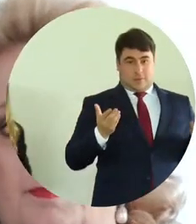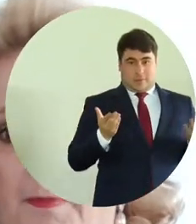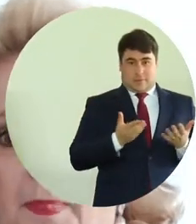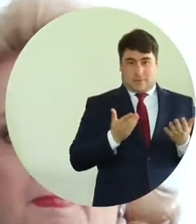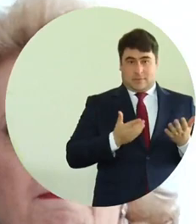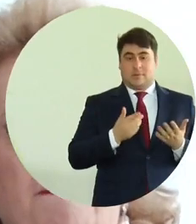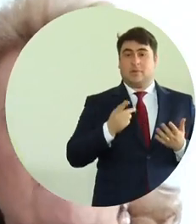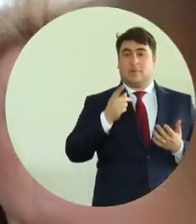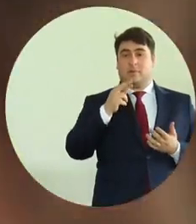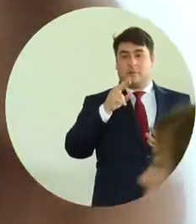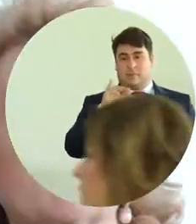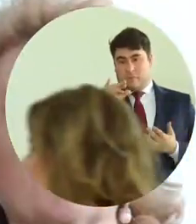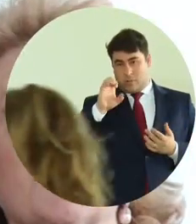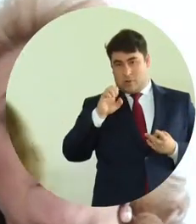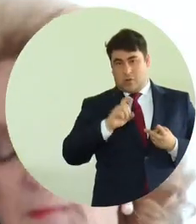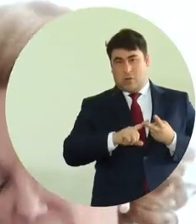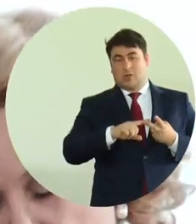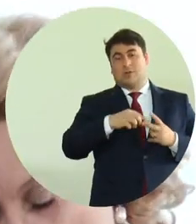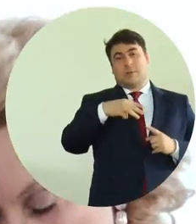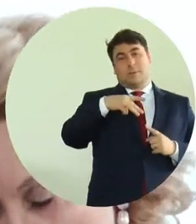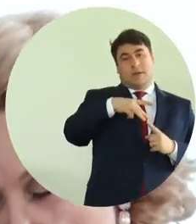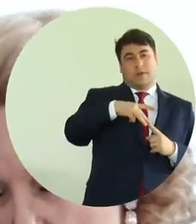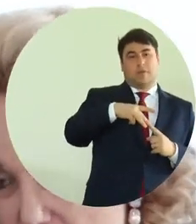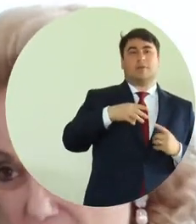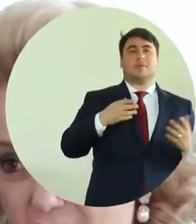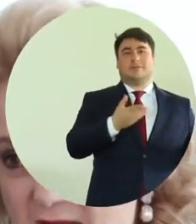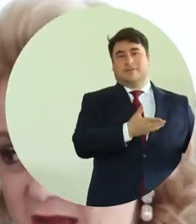PricewaterhouseCoopers, Contadores Públicos e McDonald's.